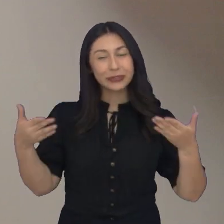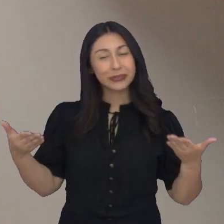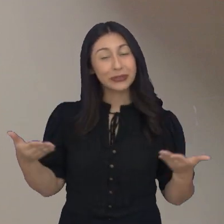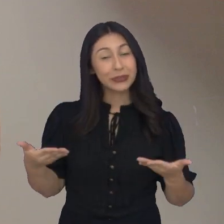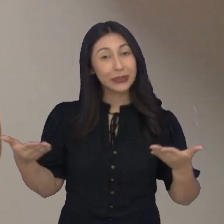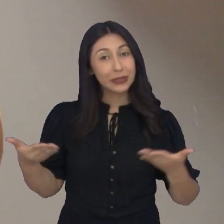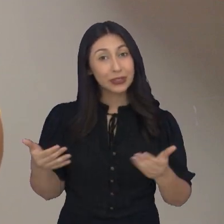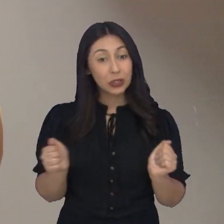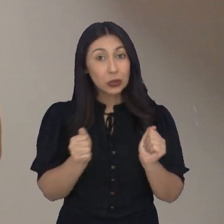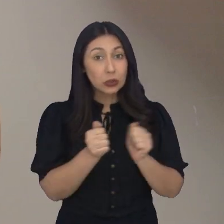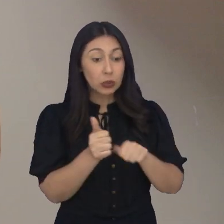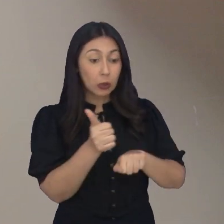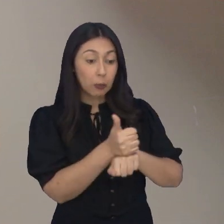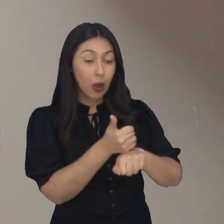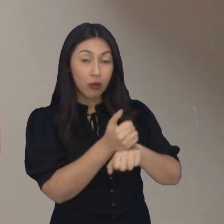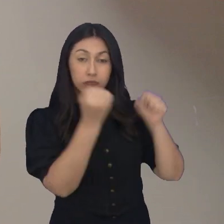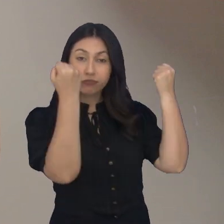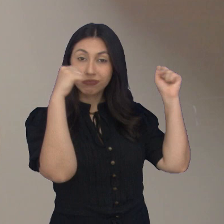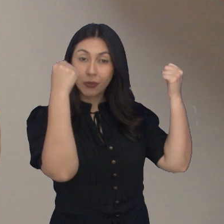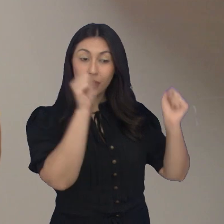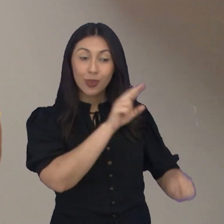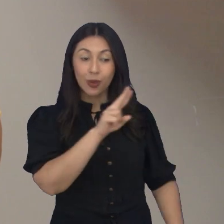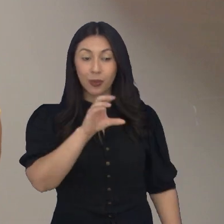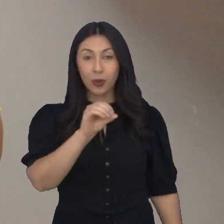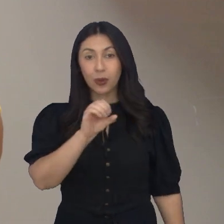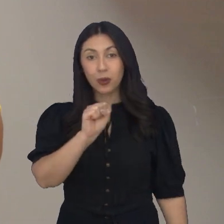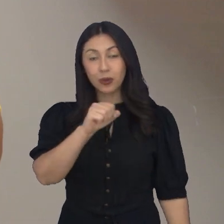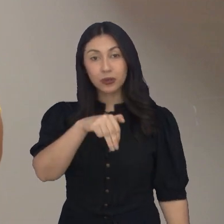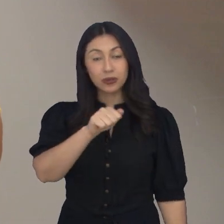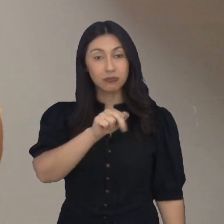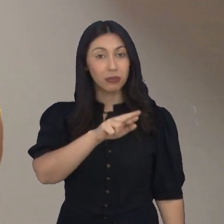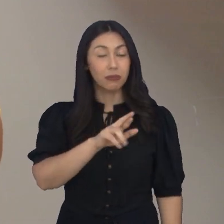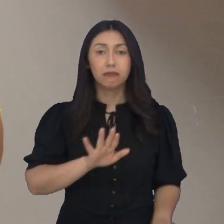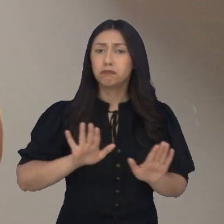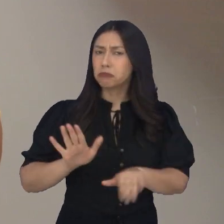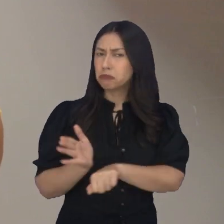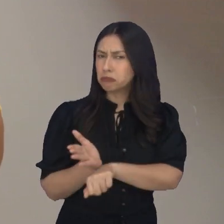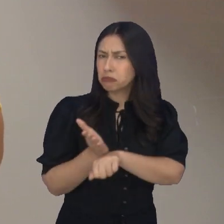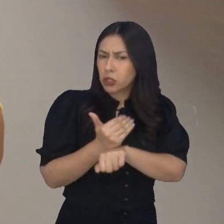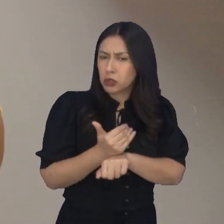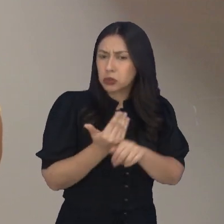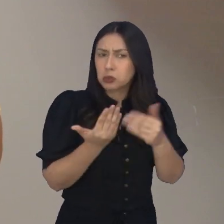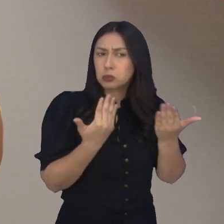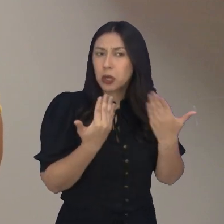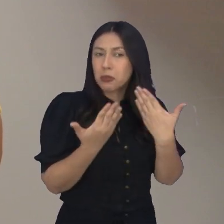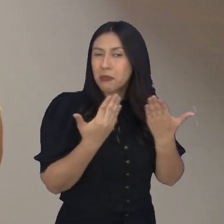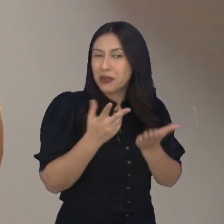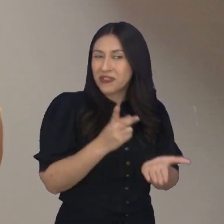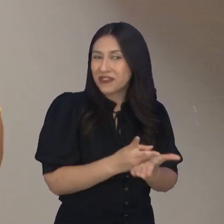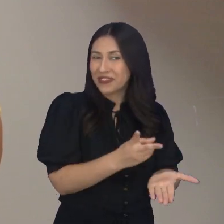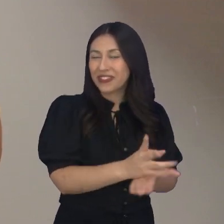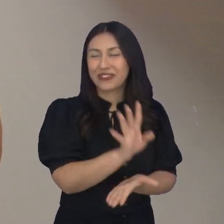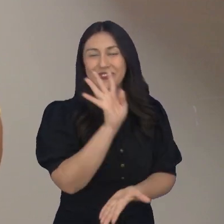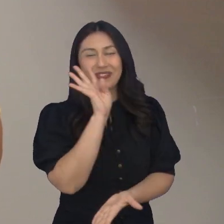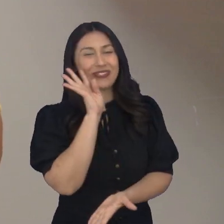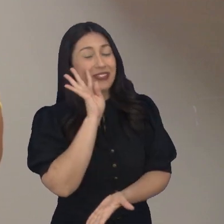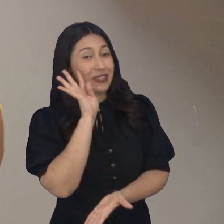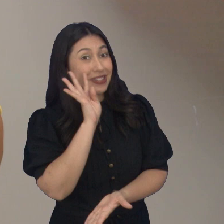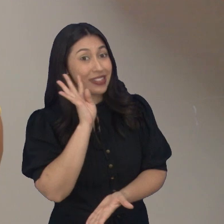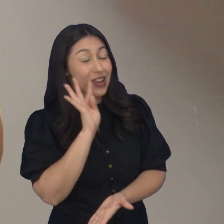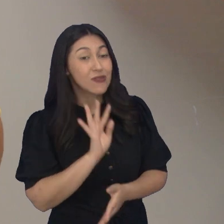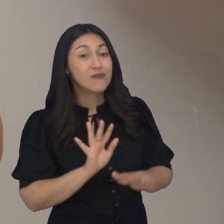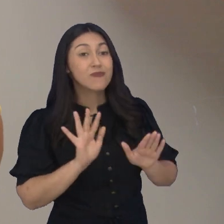com o educador físico Osmar Neto. Antes da gente continuar a conversa, que está bem legal aqui no estúdio,